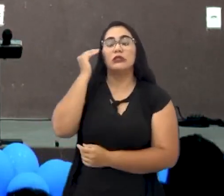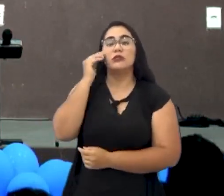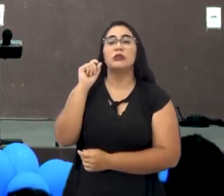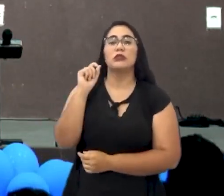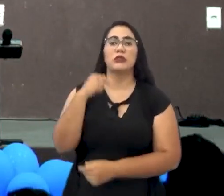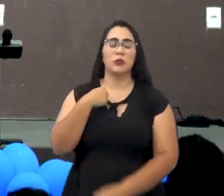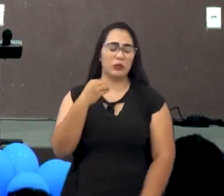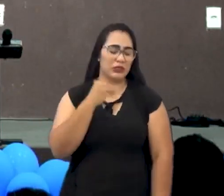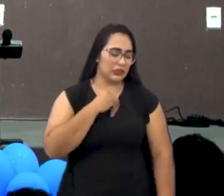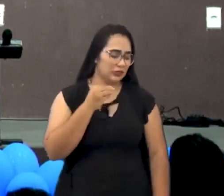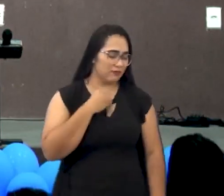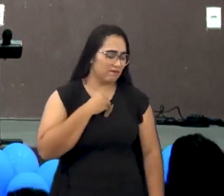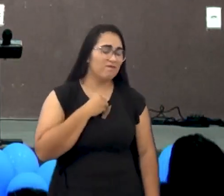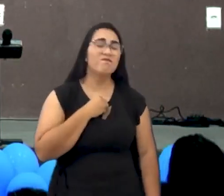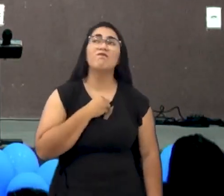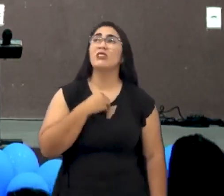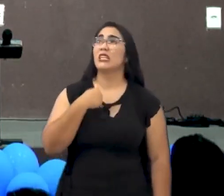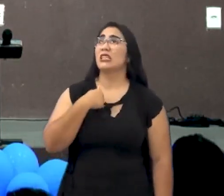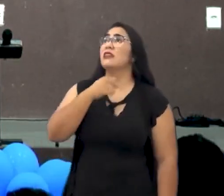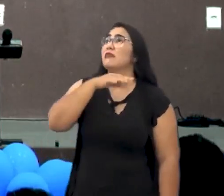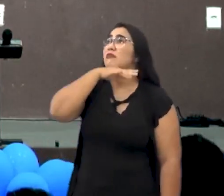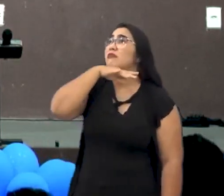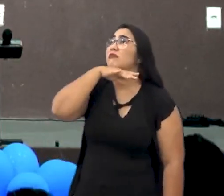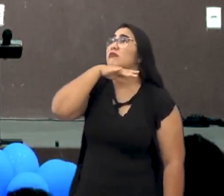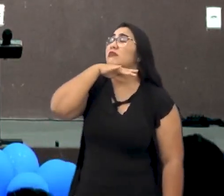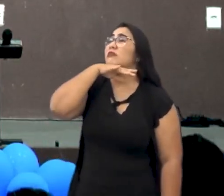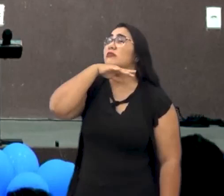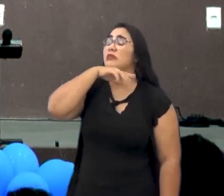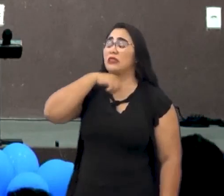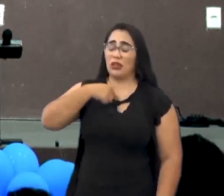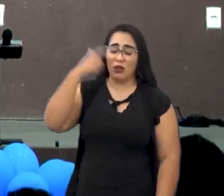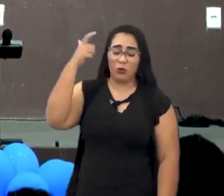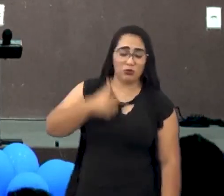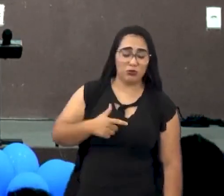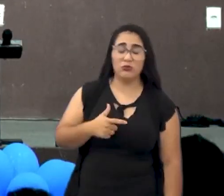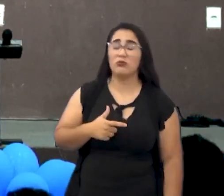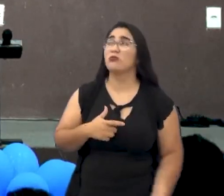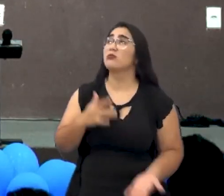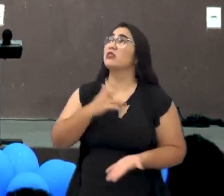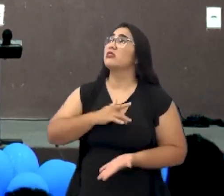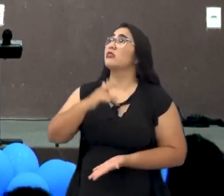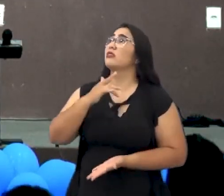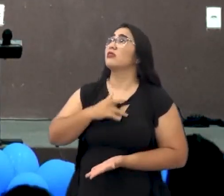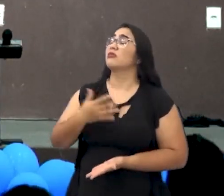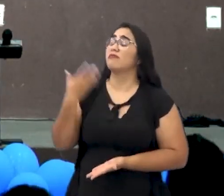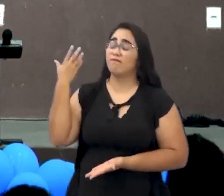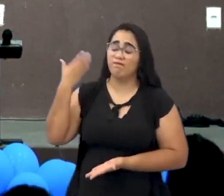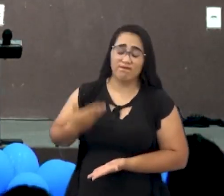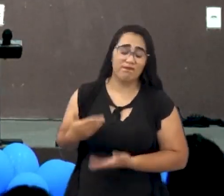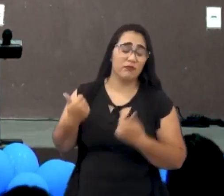seus pecados. E isso faz se perceber como miserável espiritual.